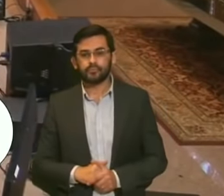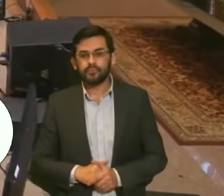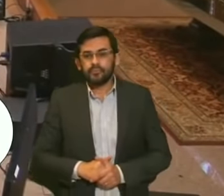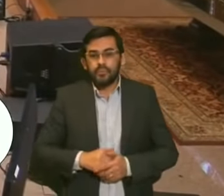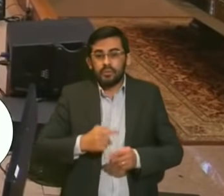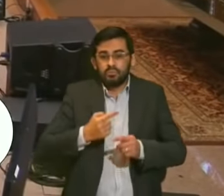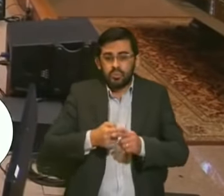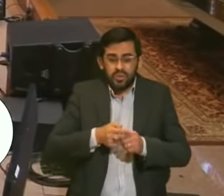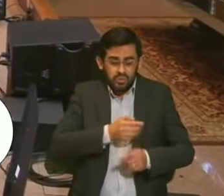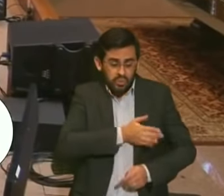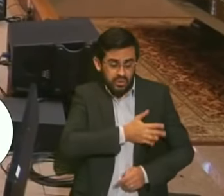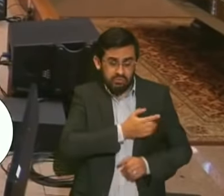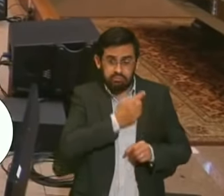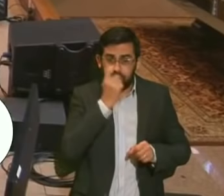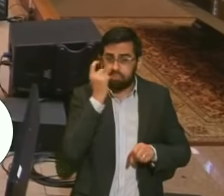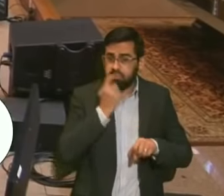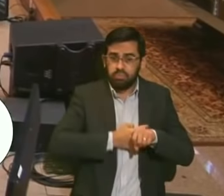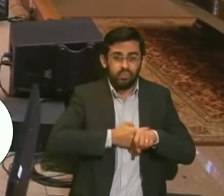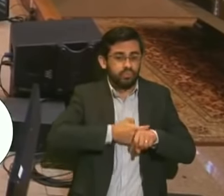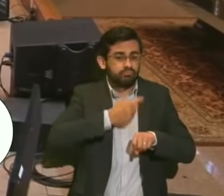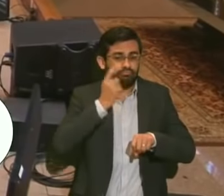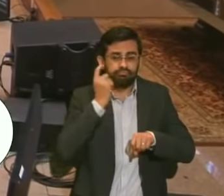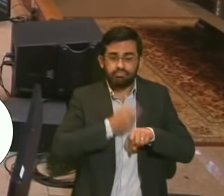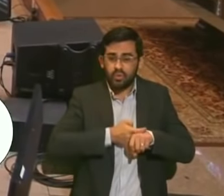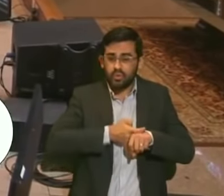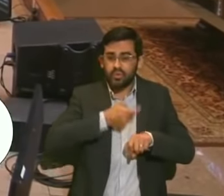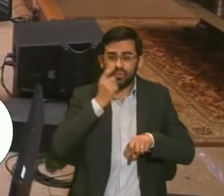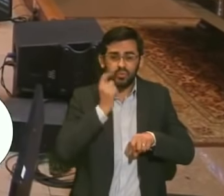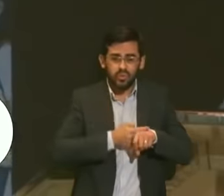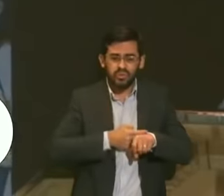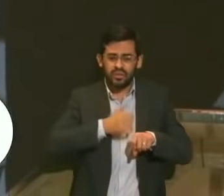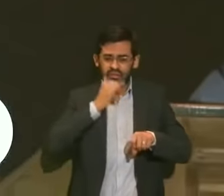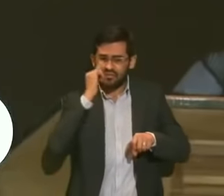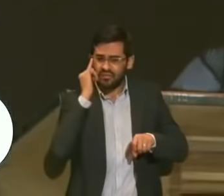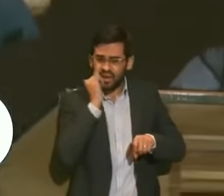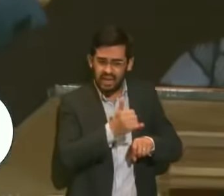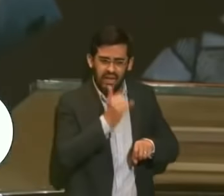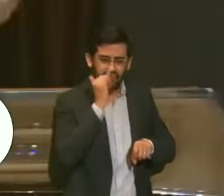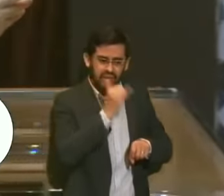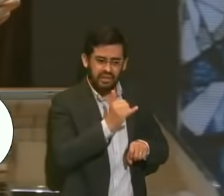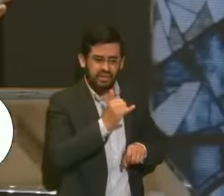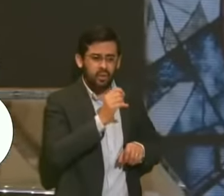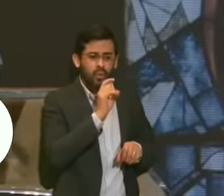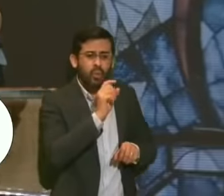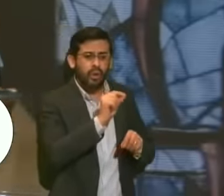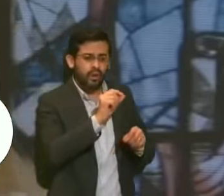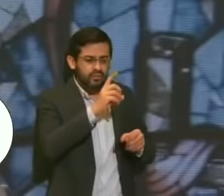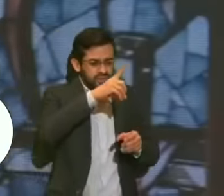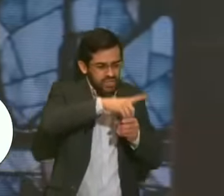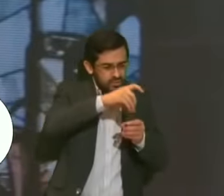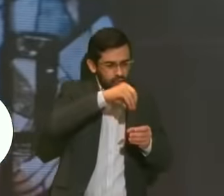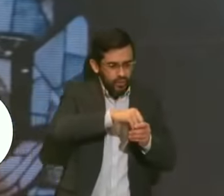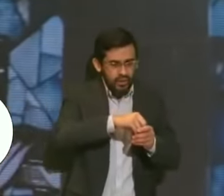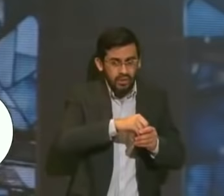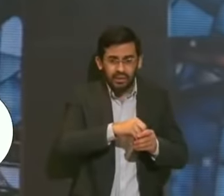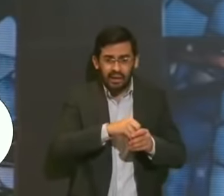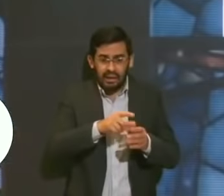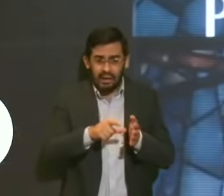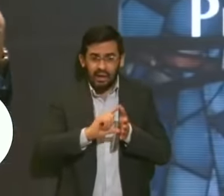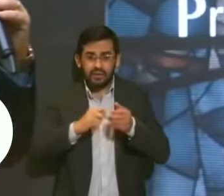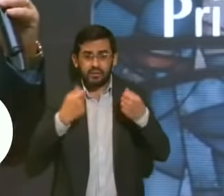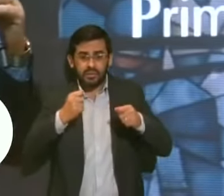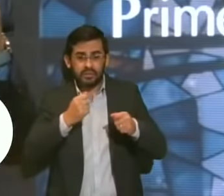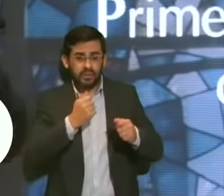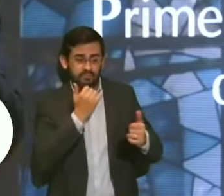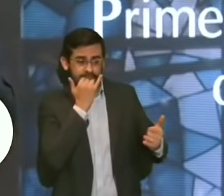Porque o seu coração está duro. Eu já te falei que eu não quero o teu dízimo e a tua oferta enquanto você não acertar o que